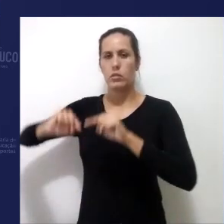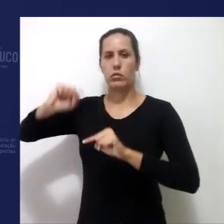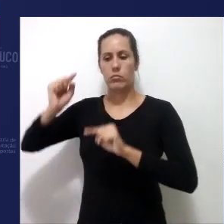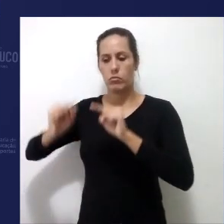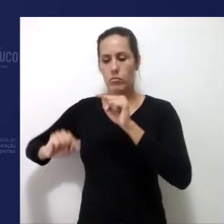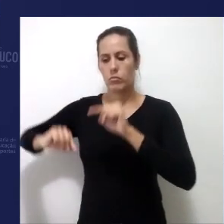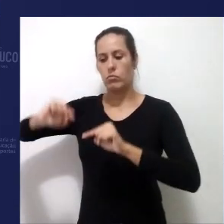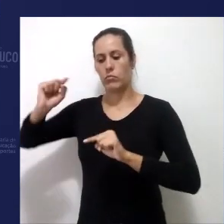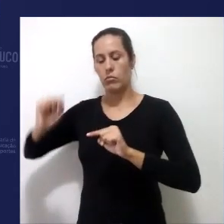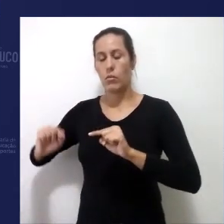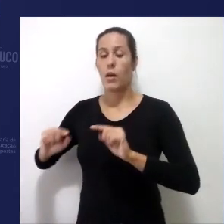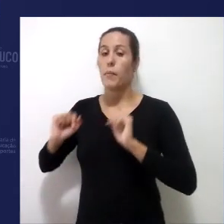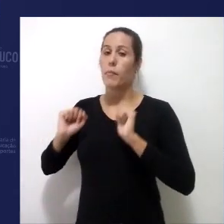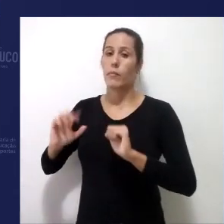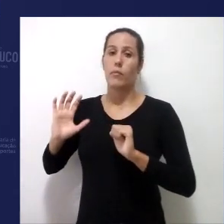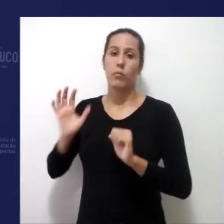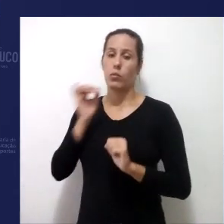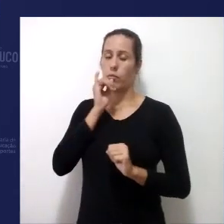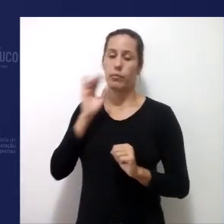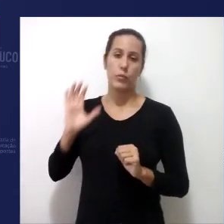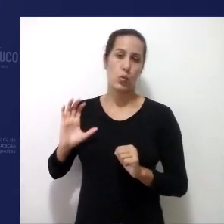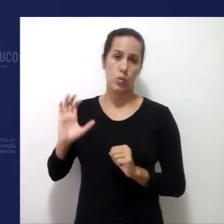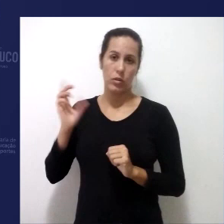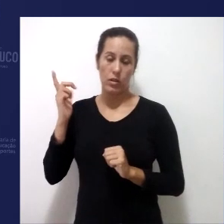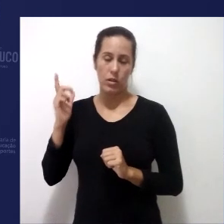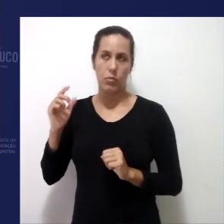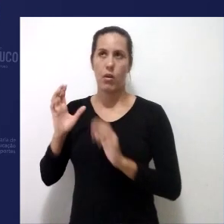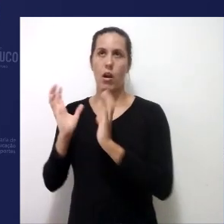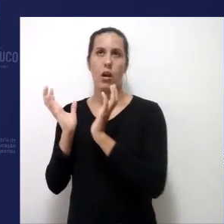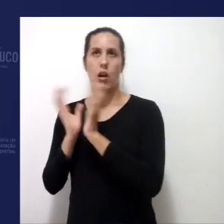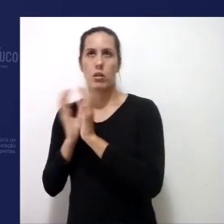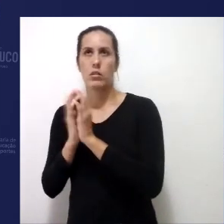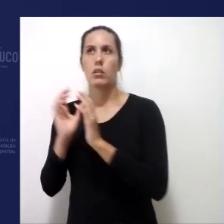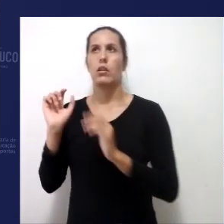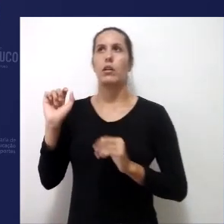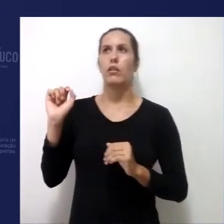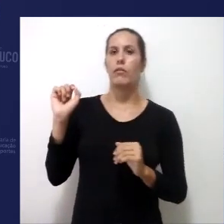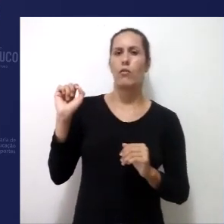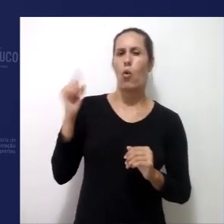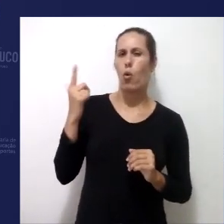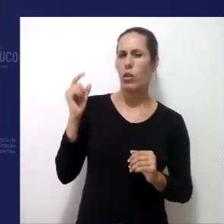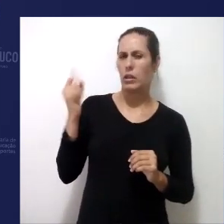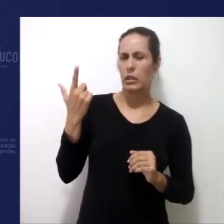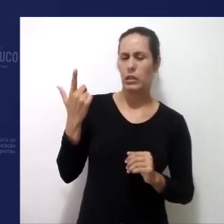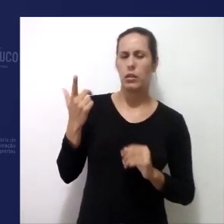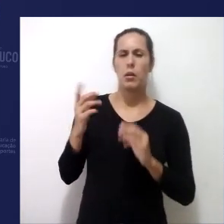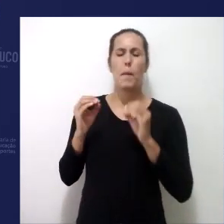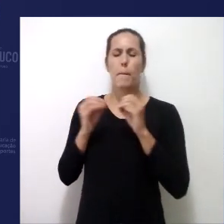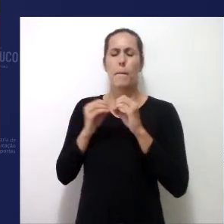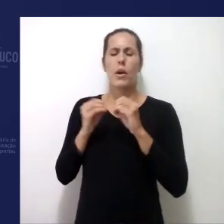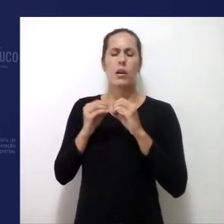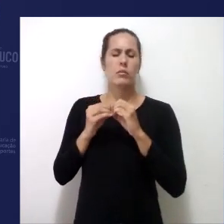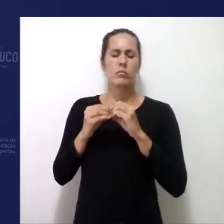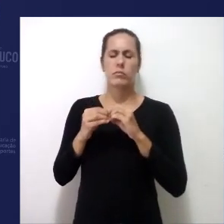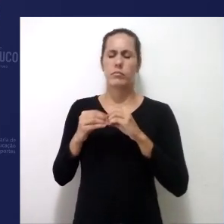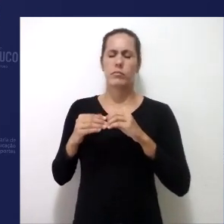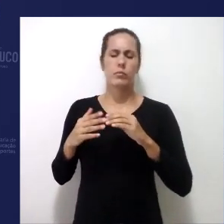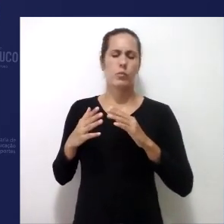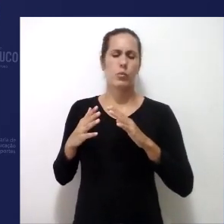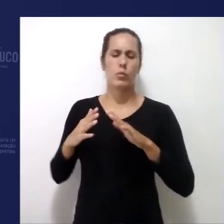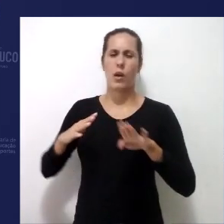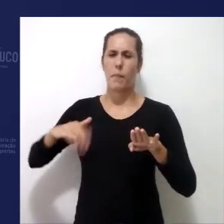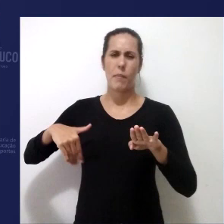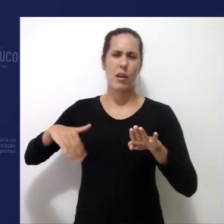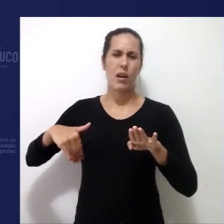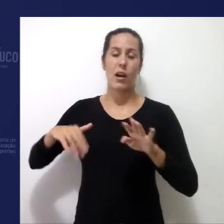de temperatura, ou seja, o clima aqui para quem mora em Recife, Olinda, próximo à